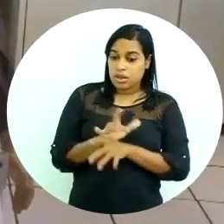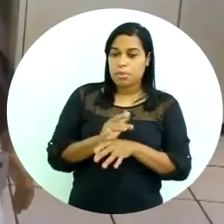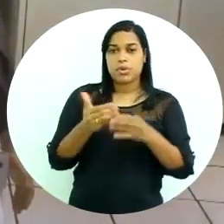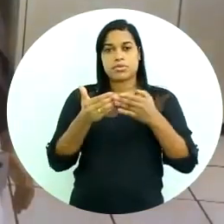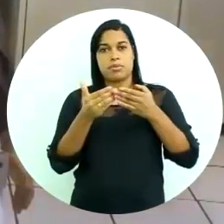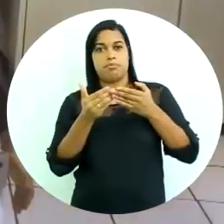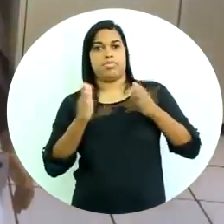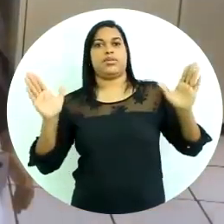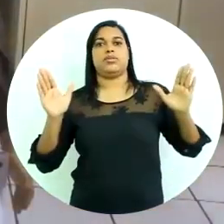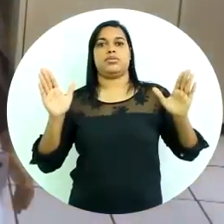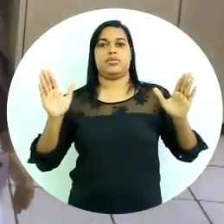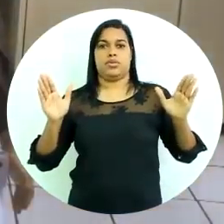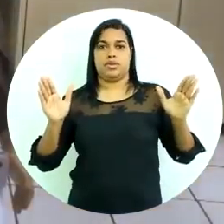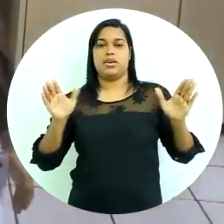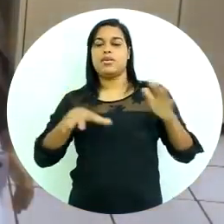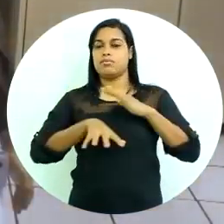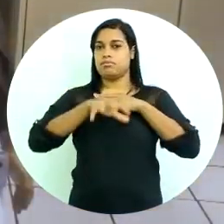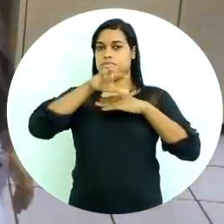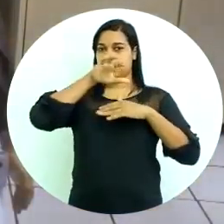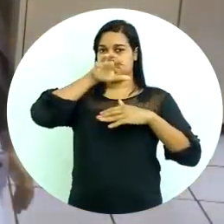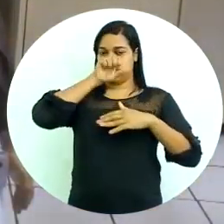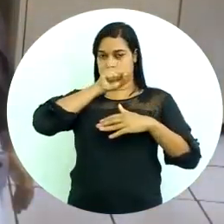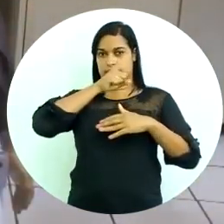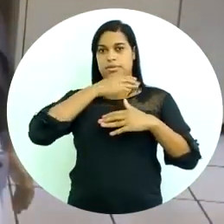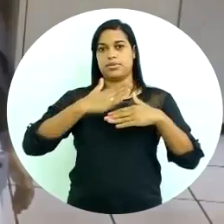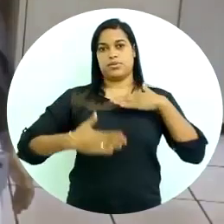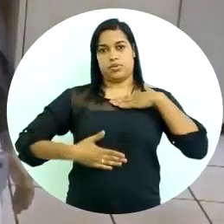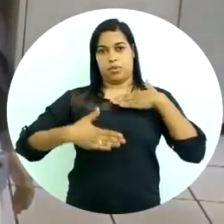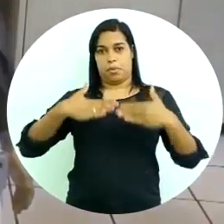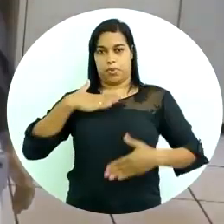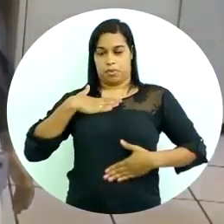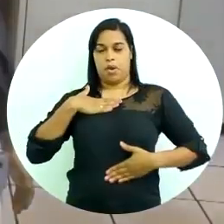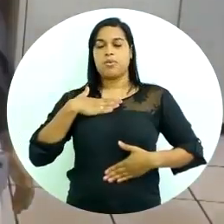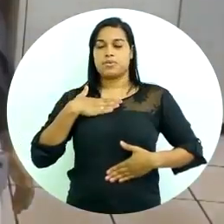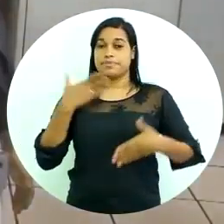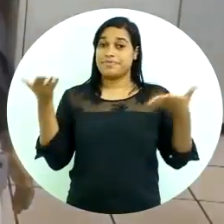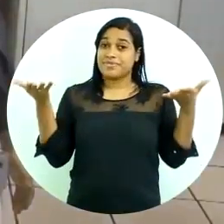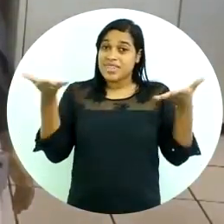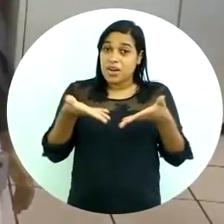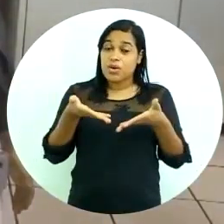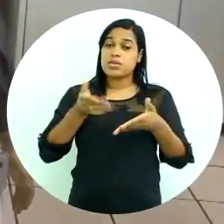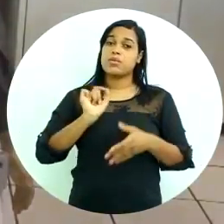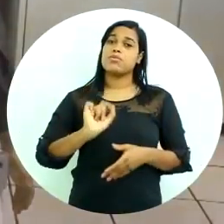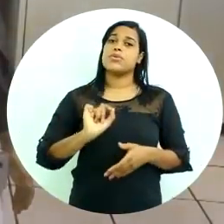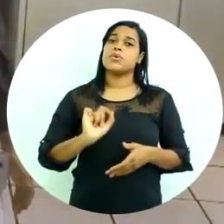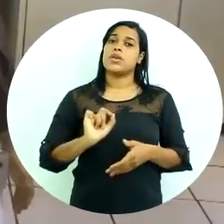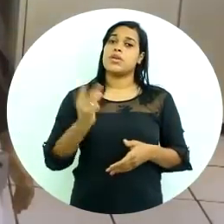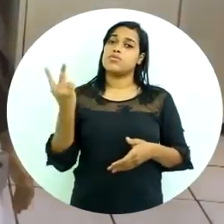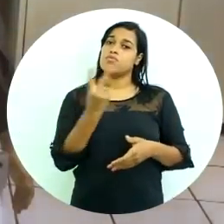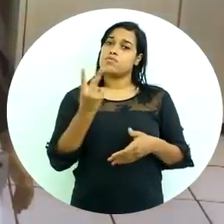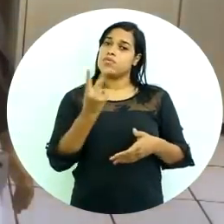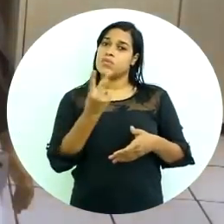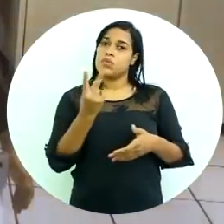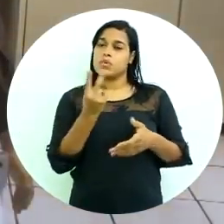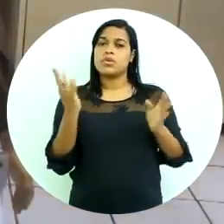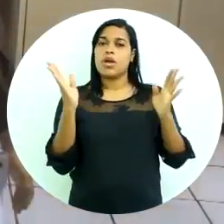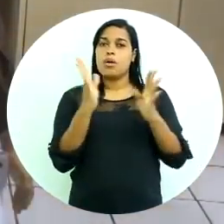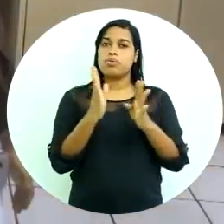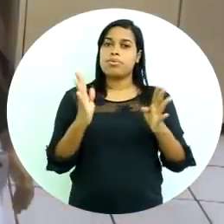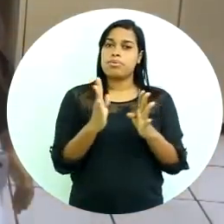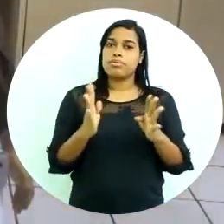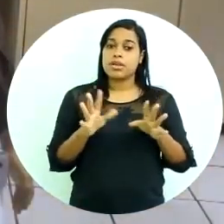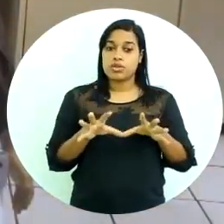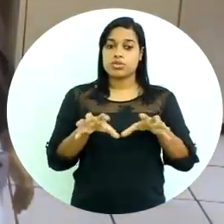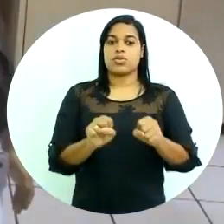vias aéreas. Promover a abertura de vias aéreas, a gente vai agora fornecer 2 ventilações de